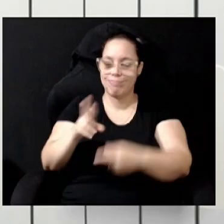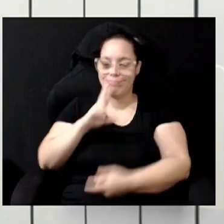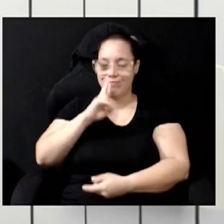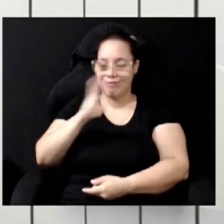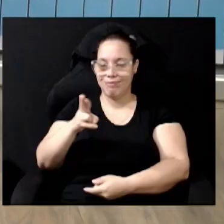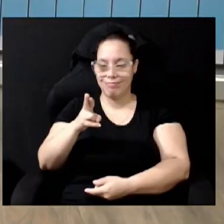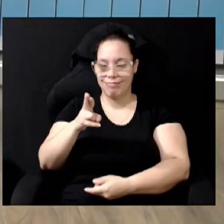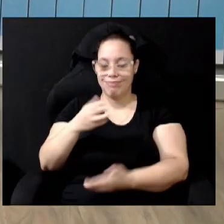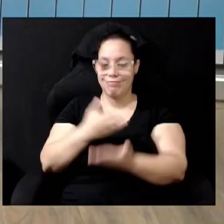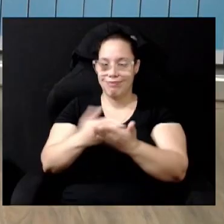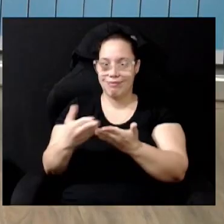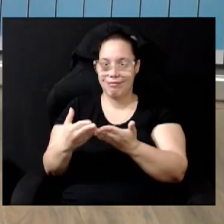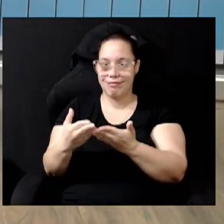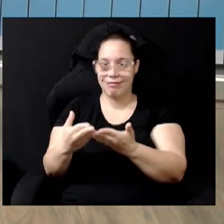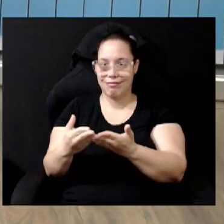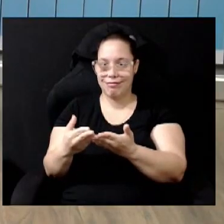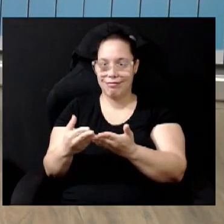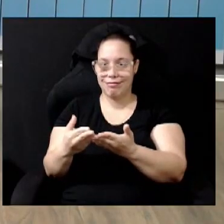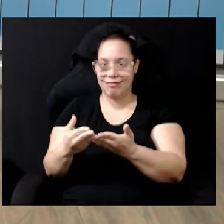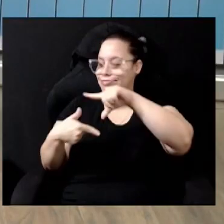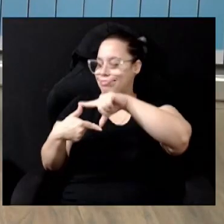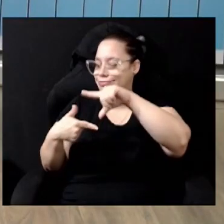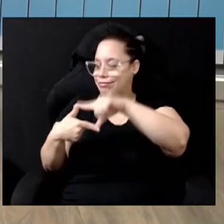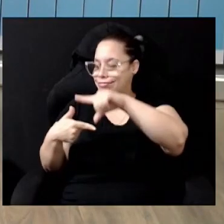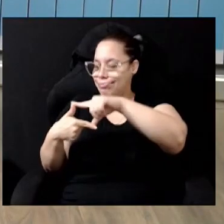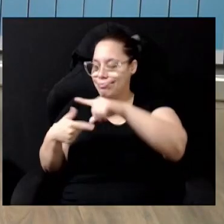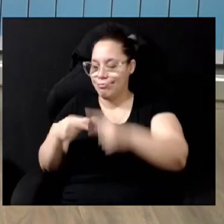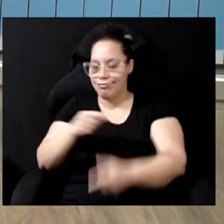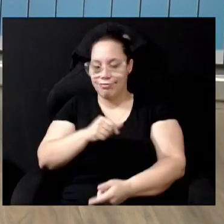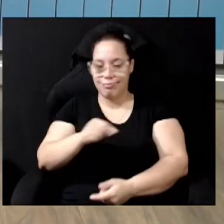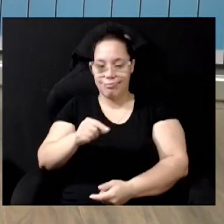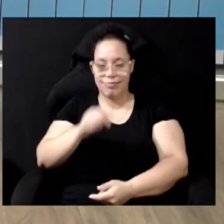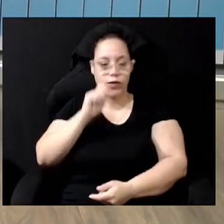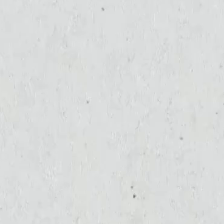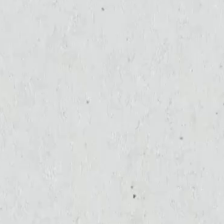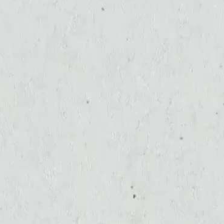de agora. É o quadro Na Ponta do Lápis.